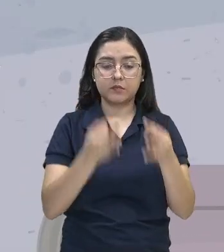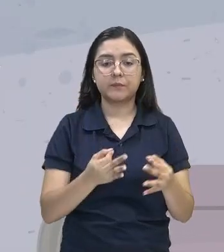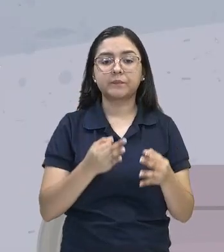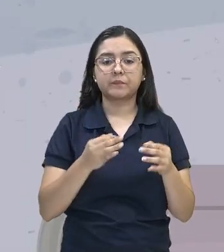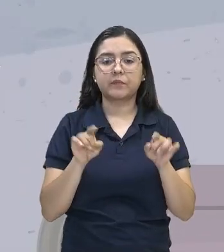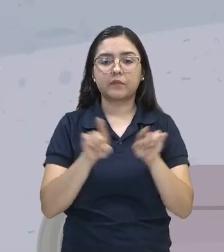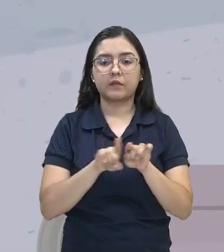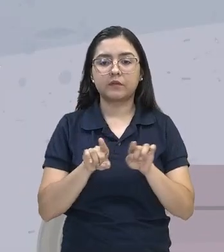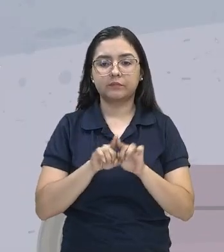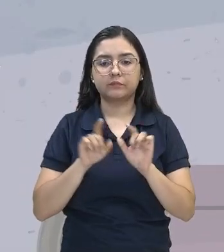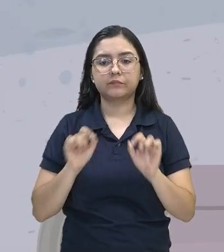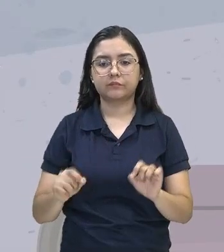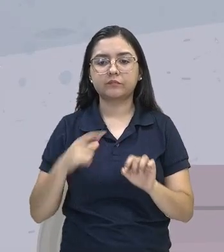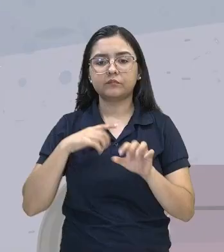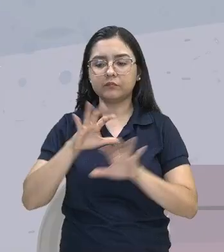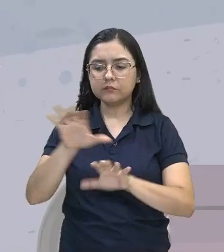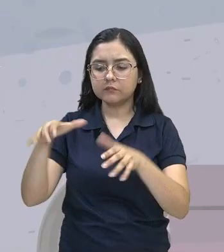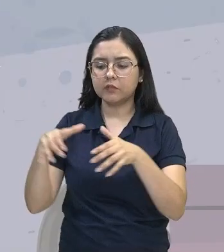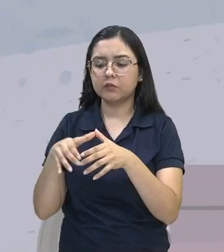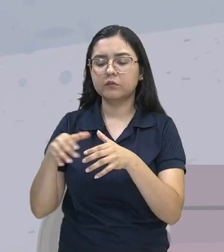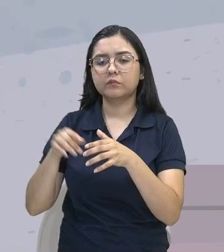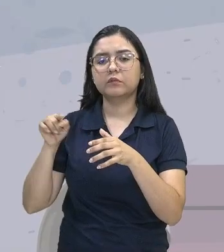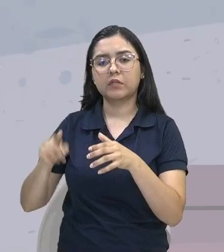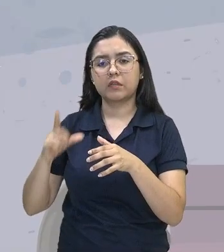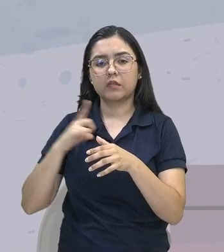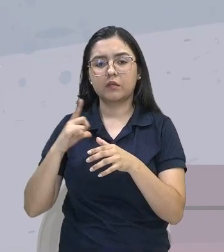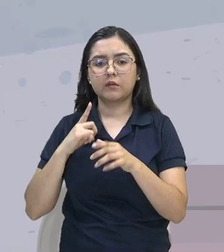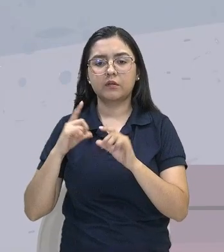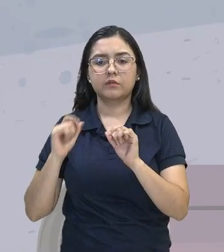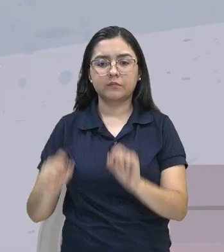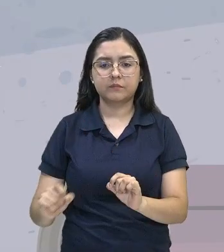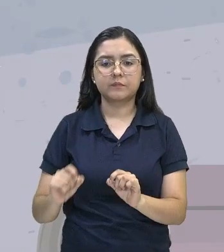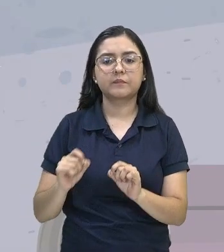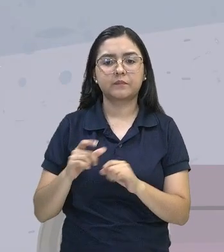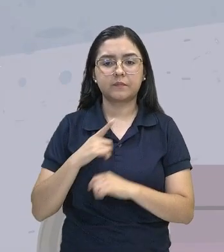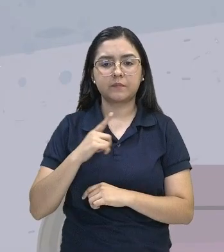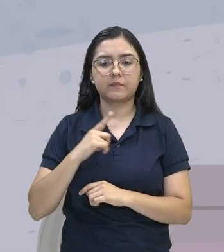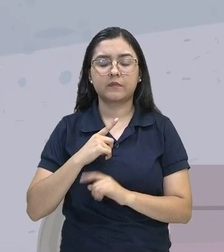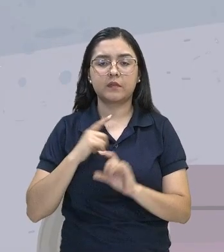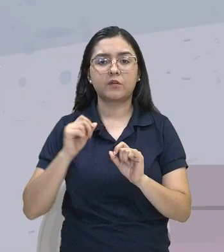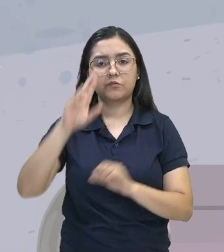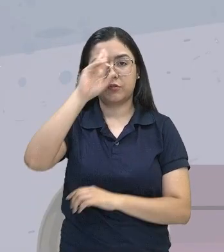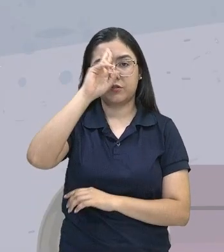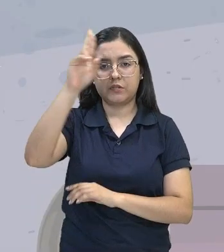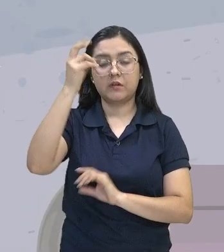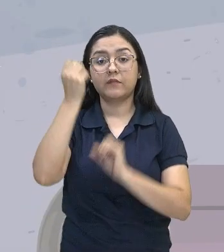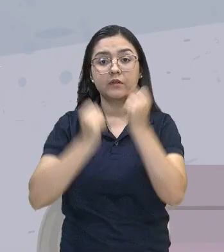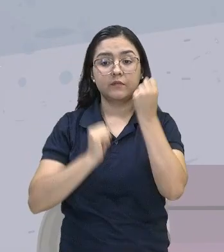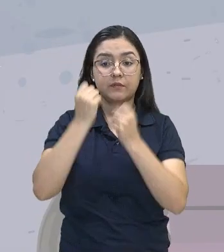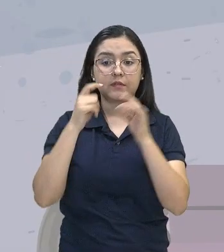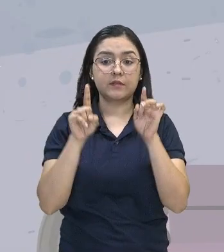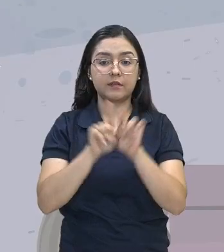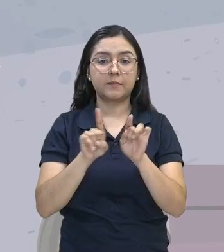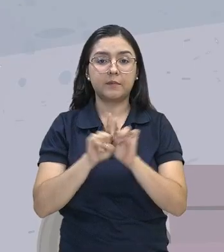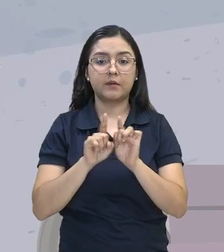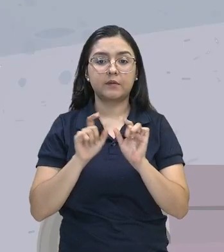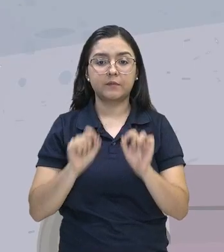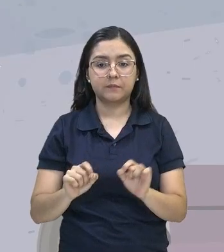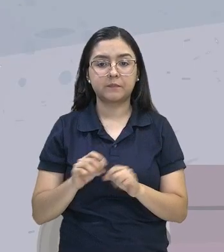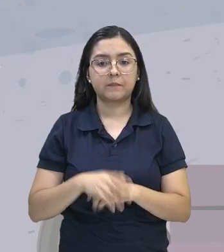que é a classe social que detém o meio de produção, que é dona da fábrica, e de outro lado,